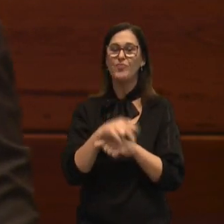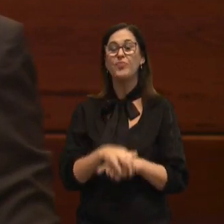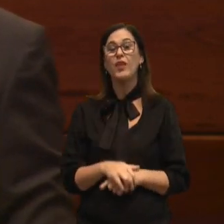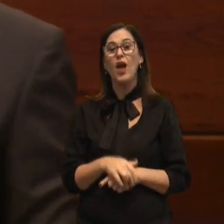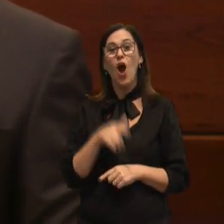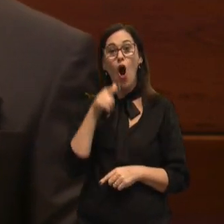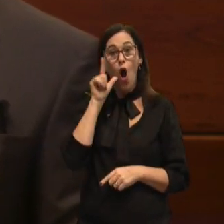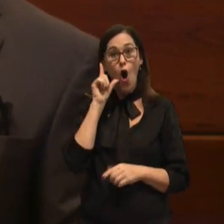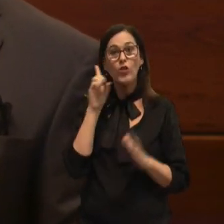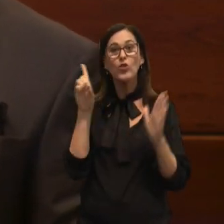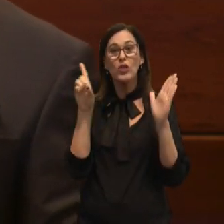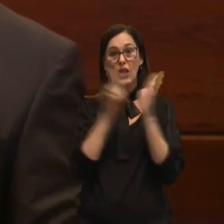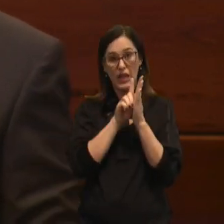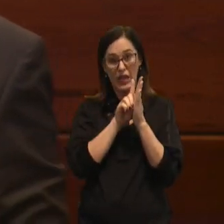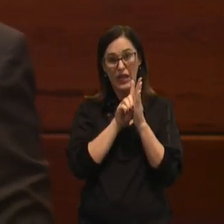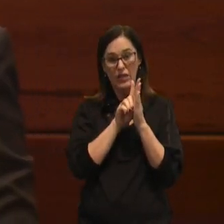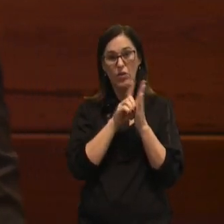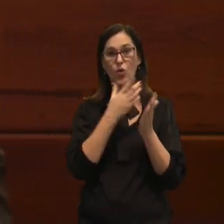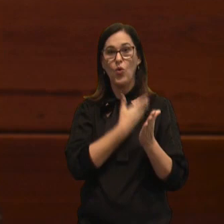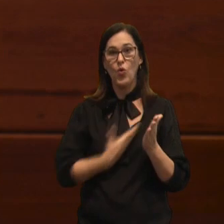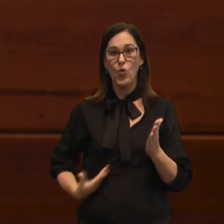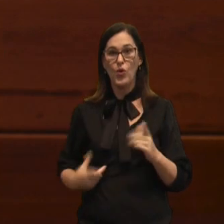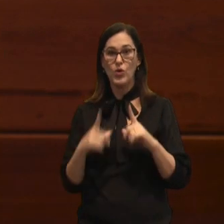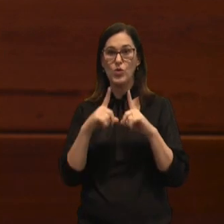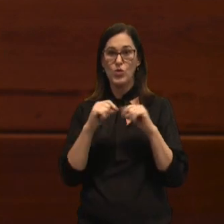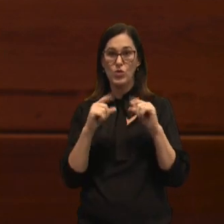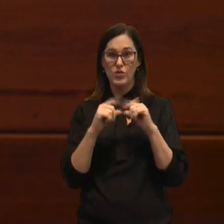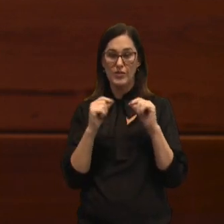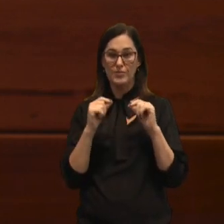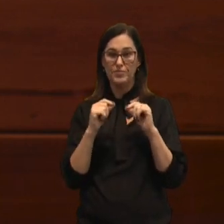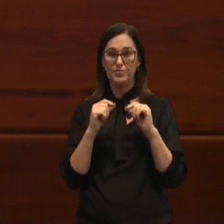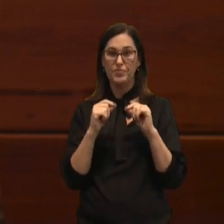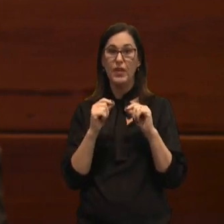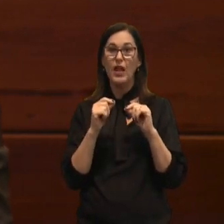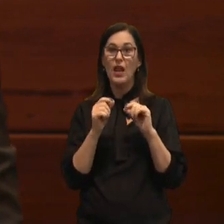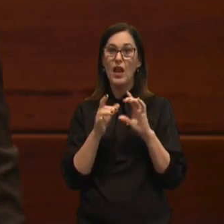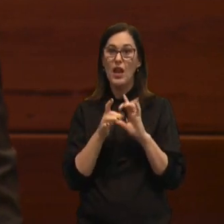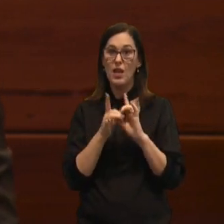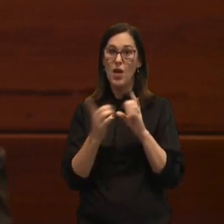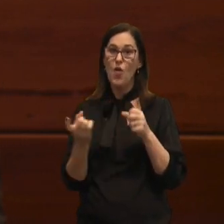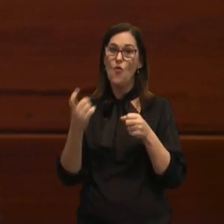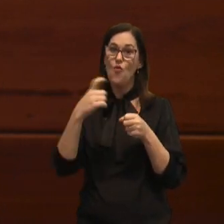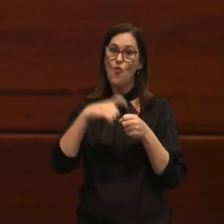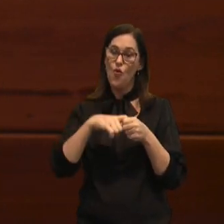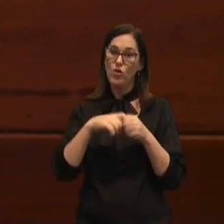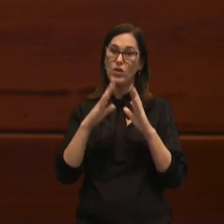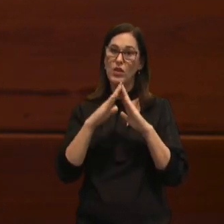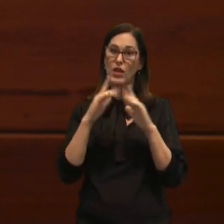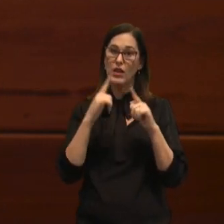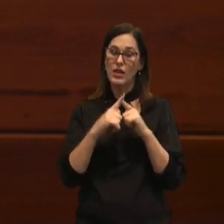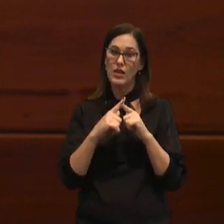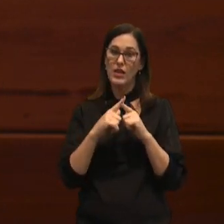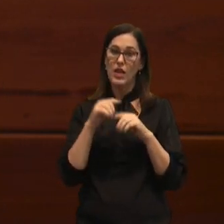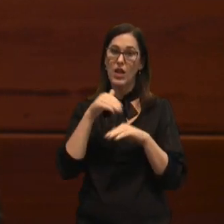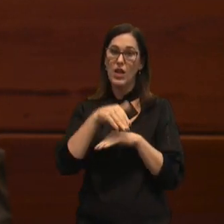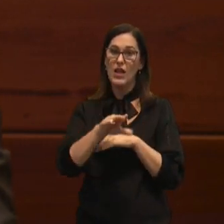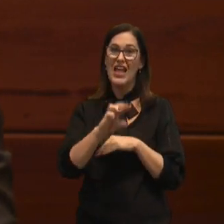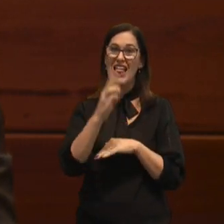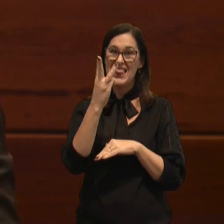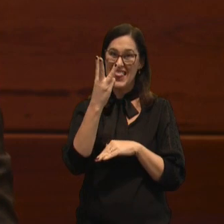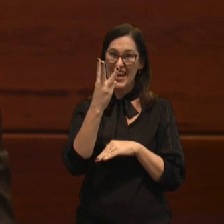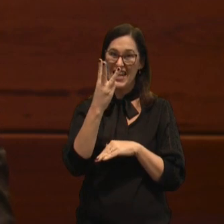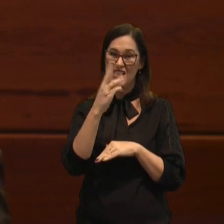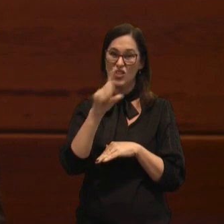ontem o decreto do nosso governo do Distrito Federal, autorizando o retorno das igrejas a partir do dia 3